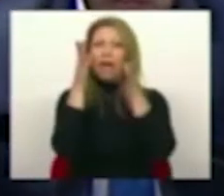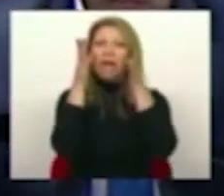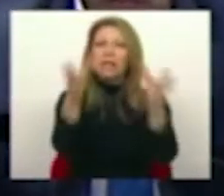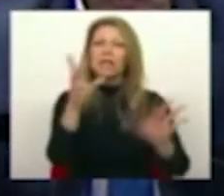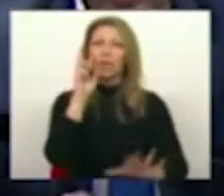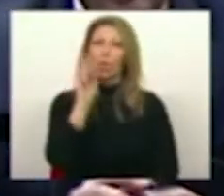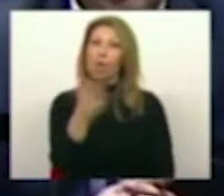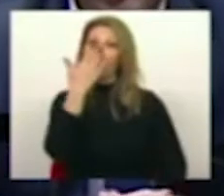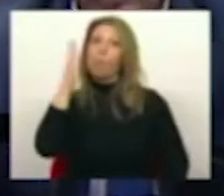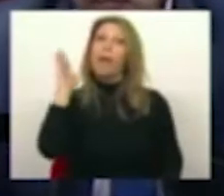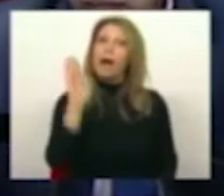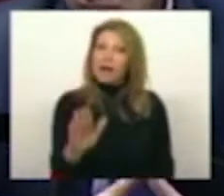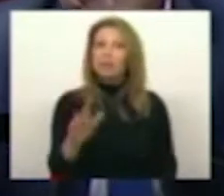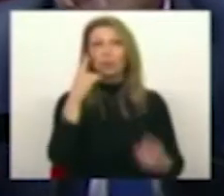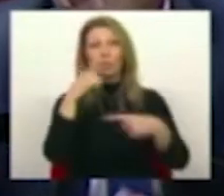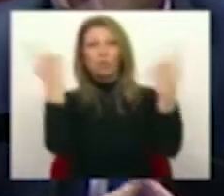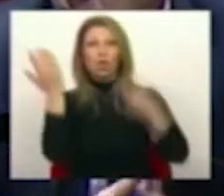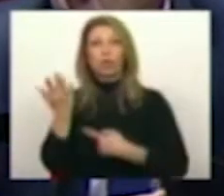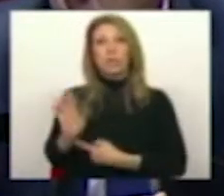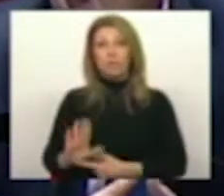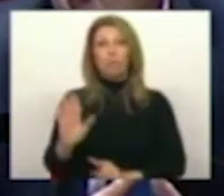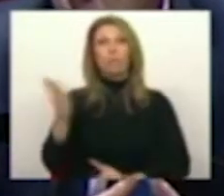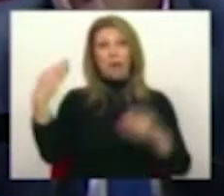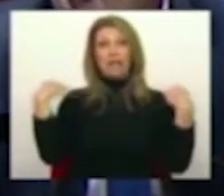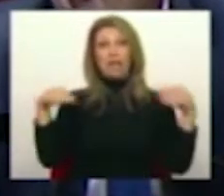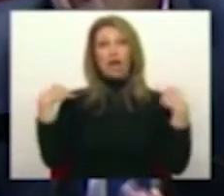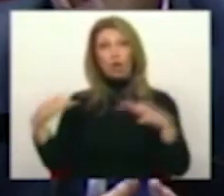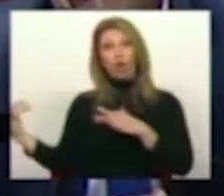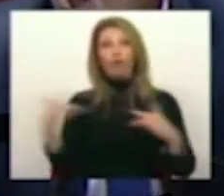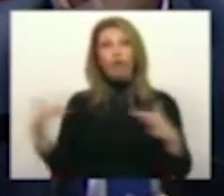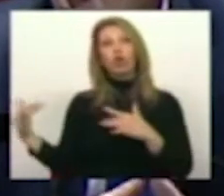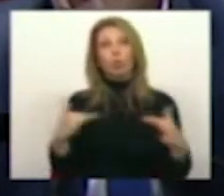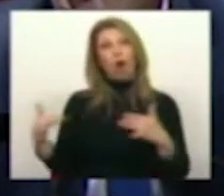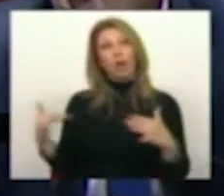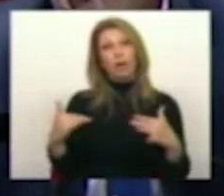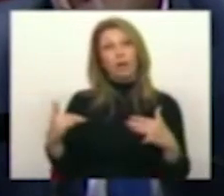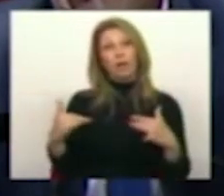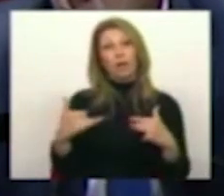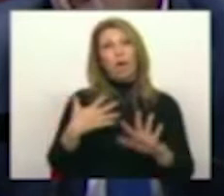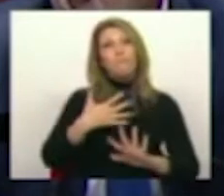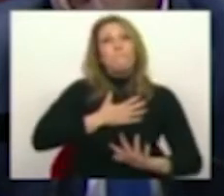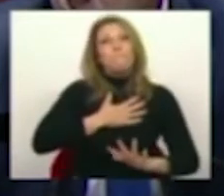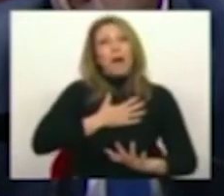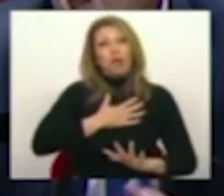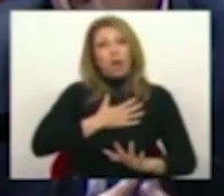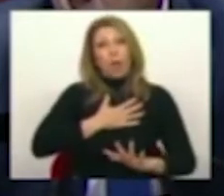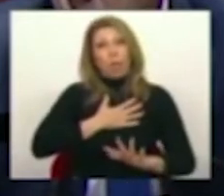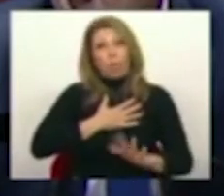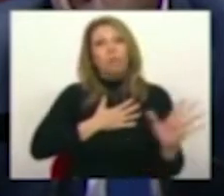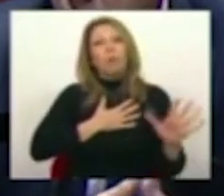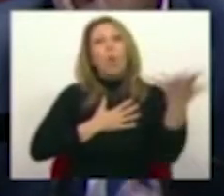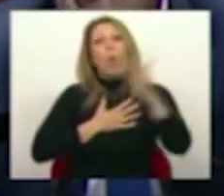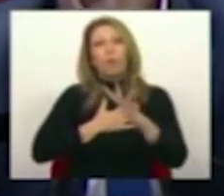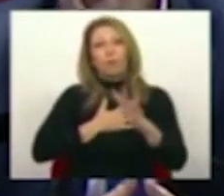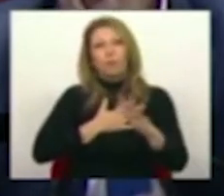que em particular os treinadores de futebol têm vindo a ter, de colocando a paixão onde ela deve estar, que é dentro do campo,